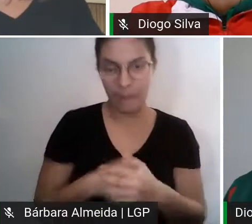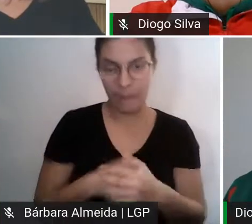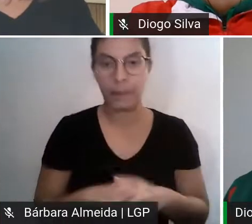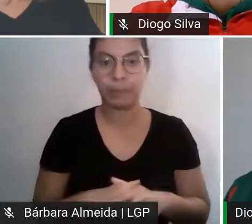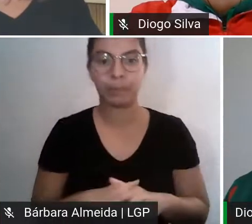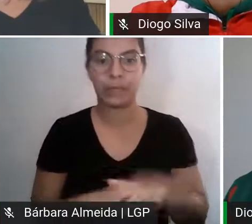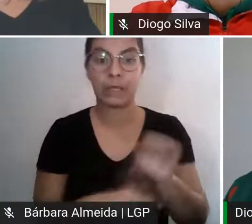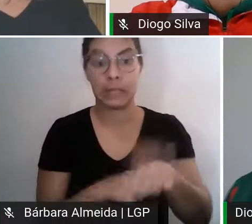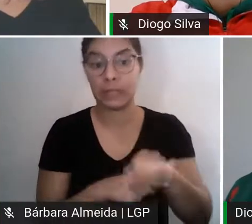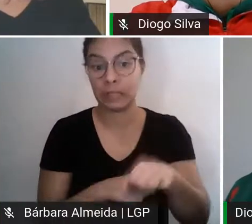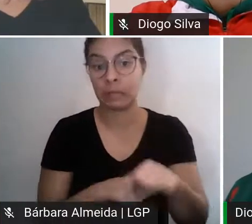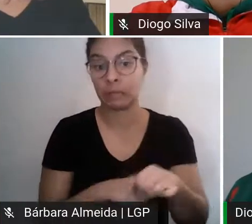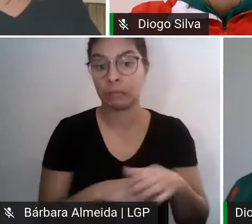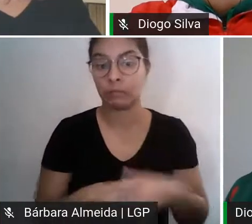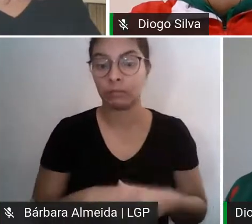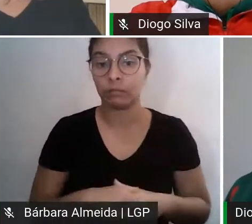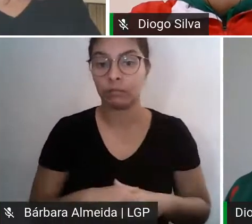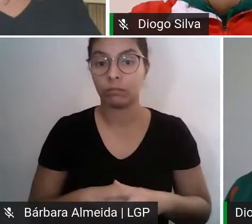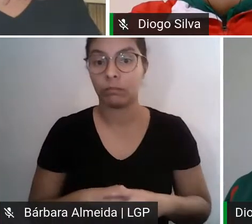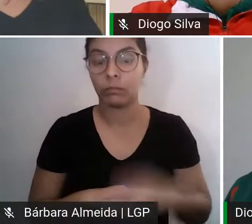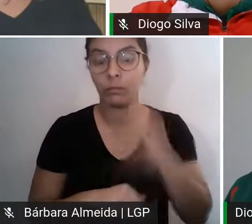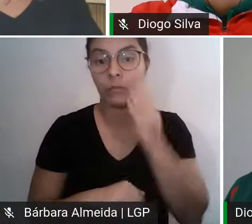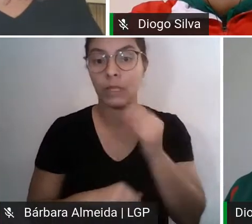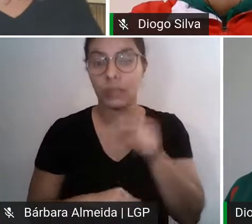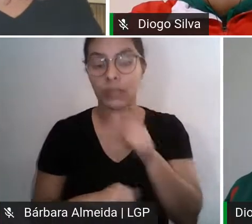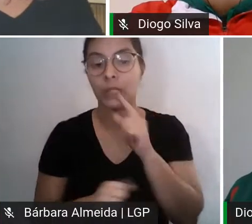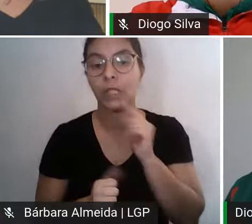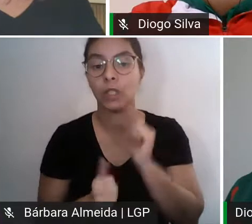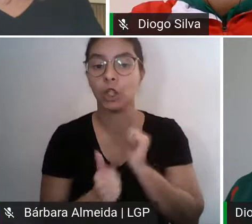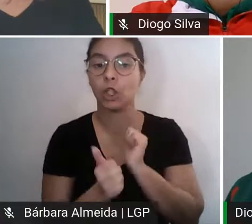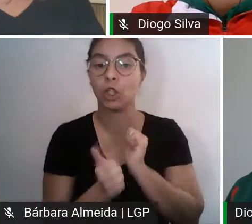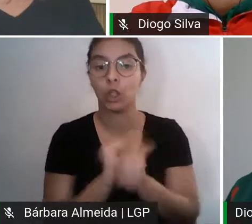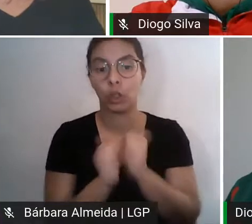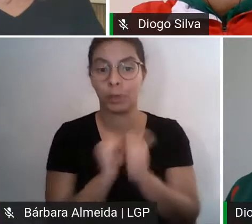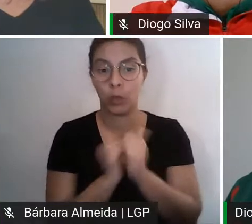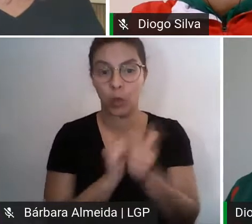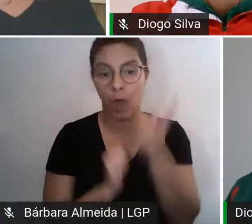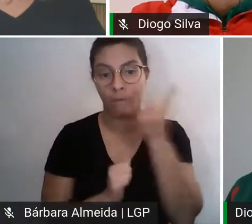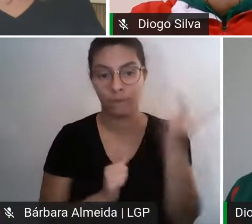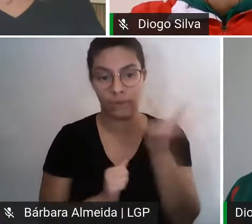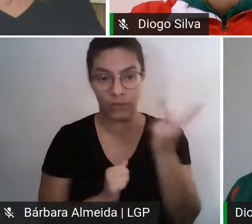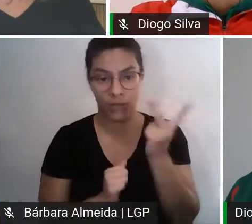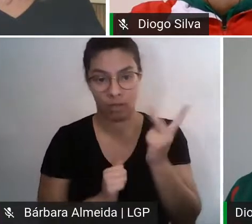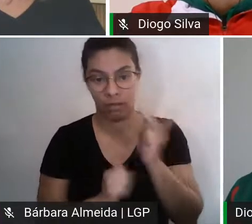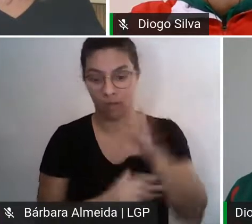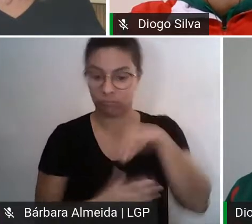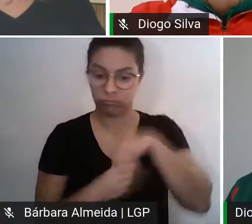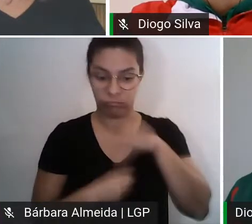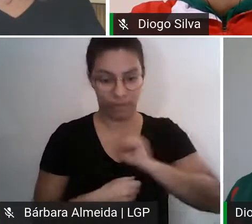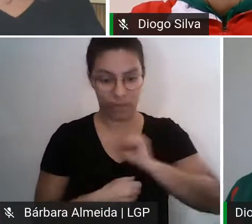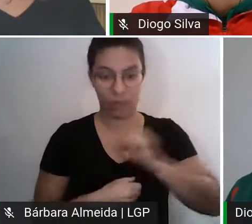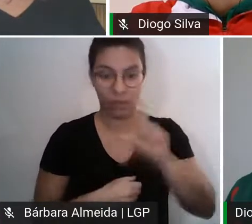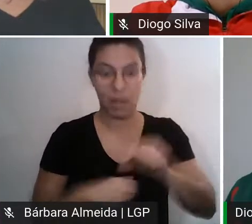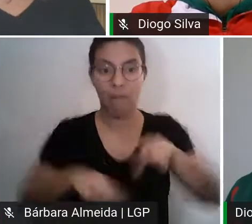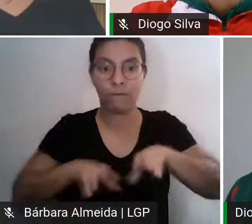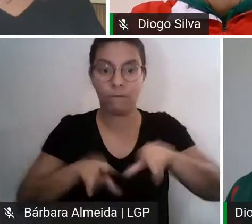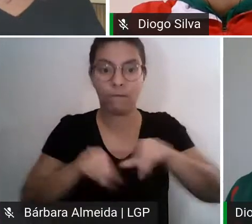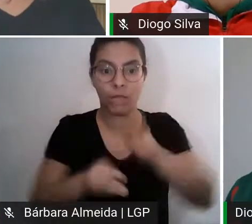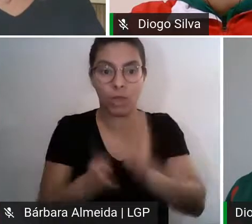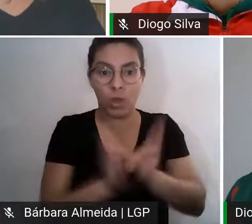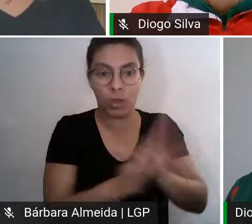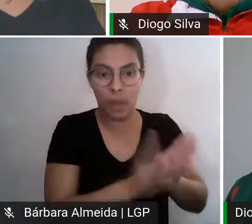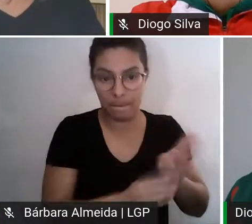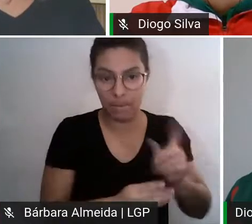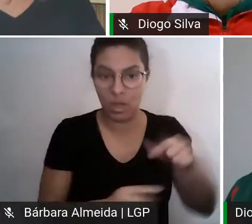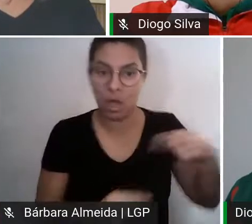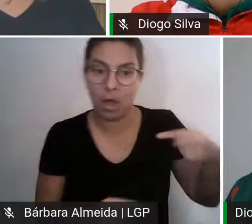Sim, o desporto neste momento faz parte da minha vida e faz parte da minha fisioterapia diária. E, se